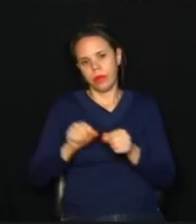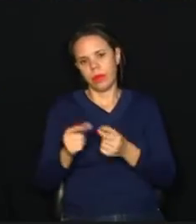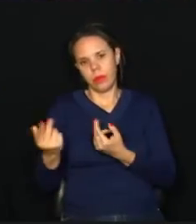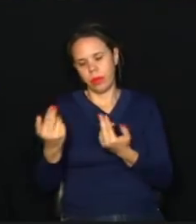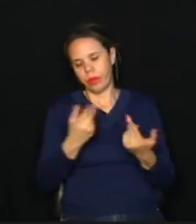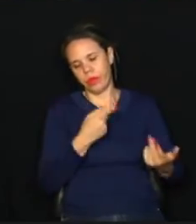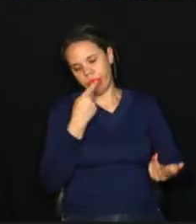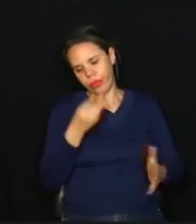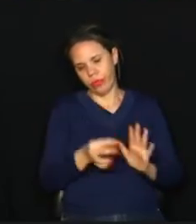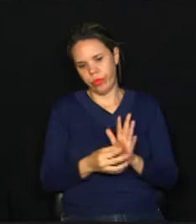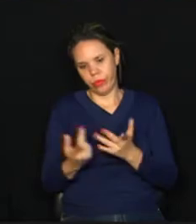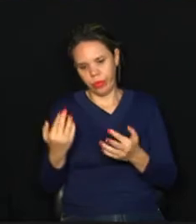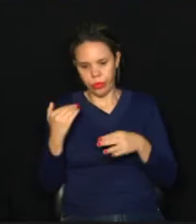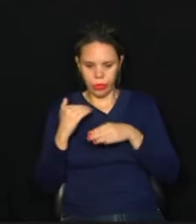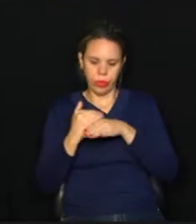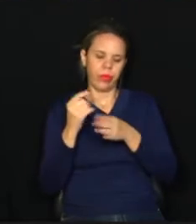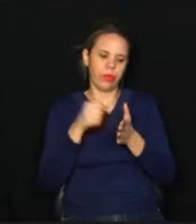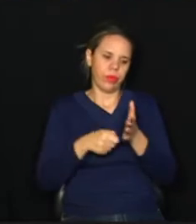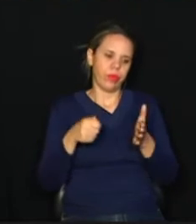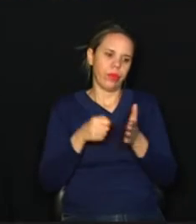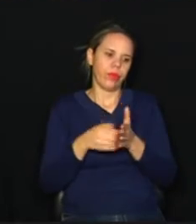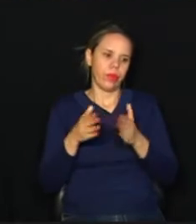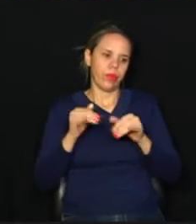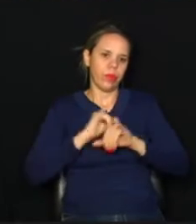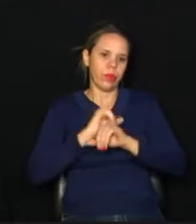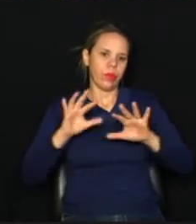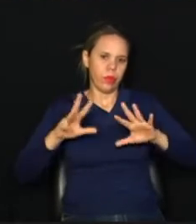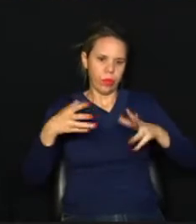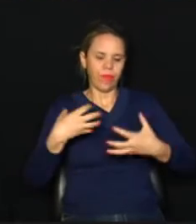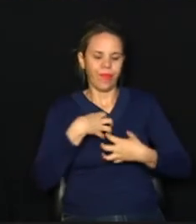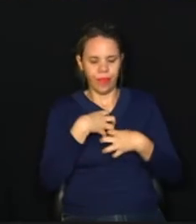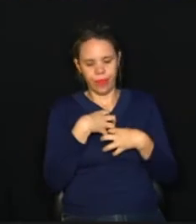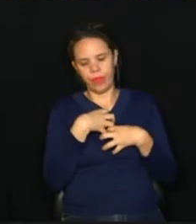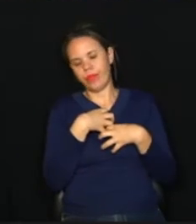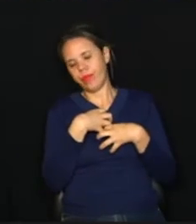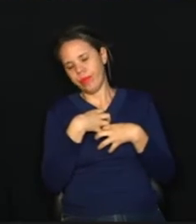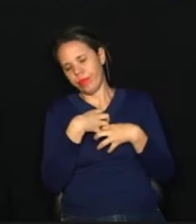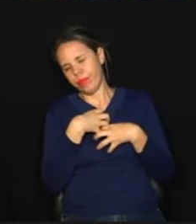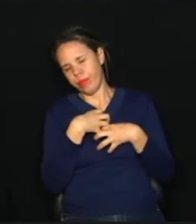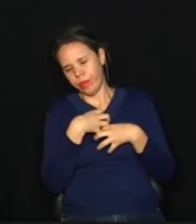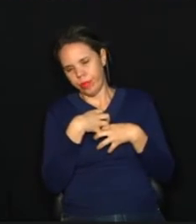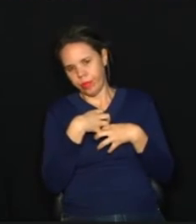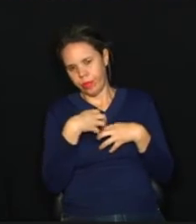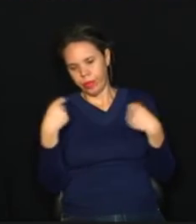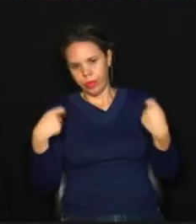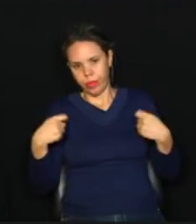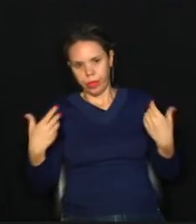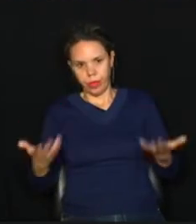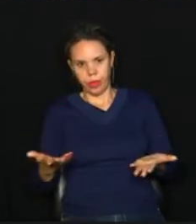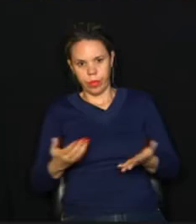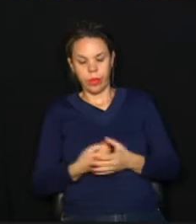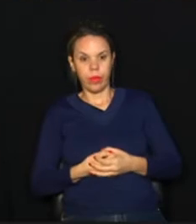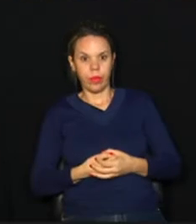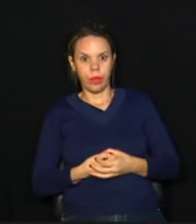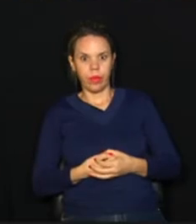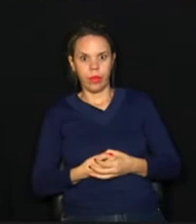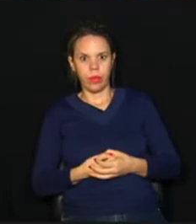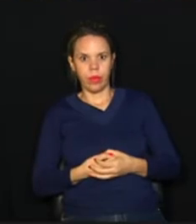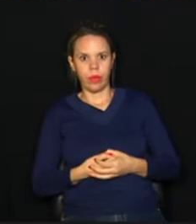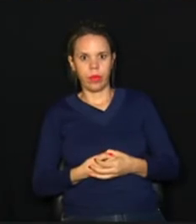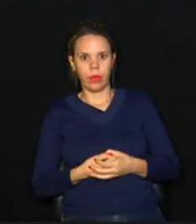também com o mesmo apelo, porque todos estão sentindo a necessidade